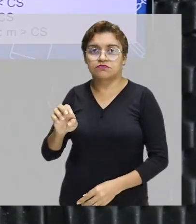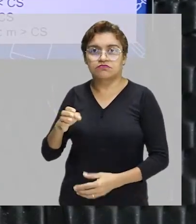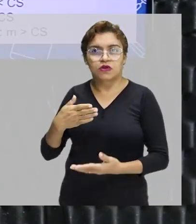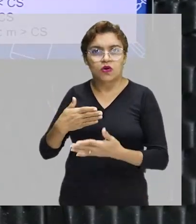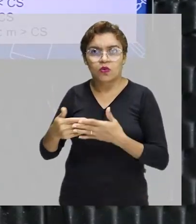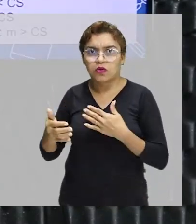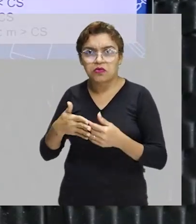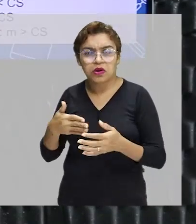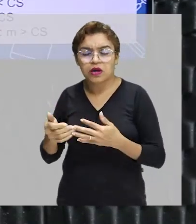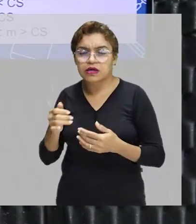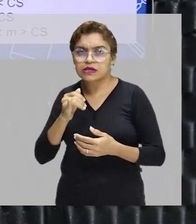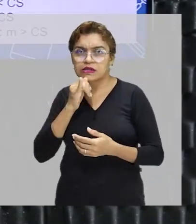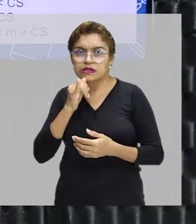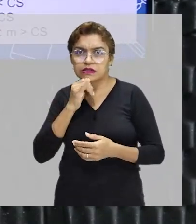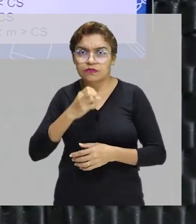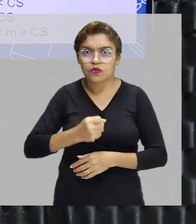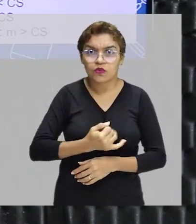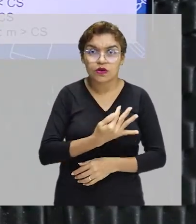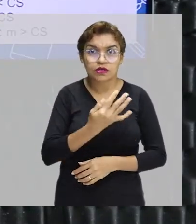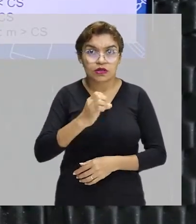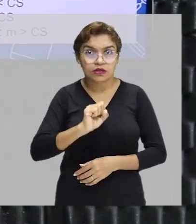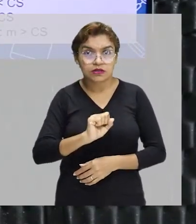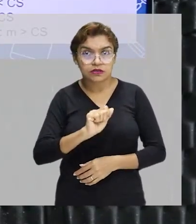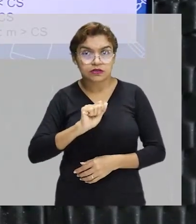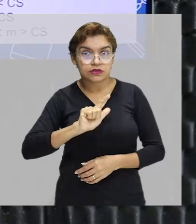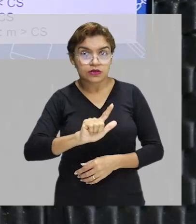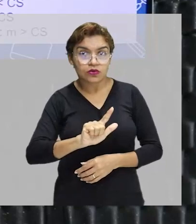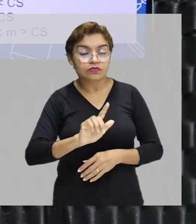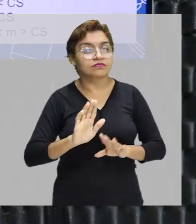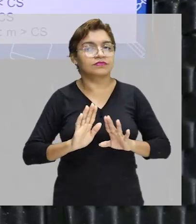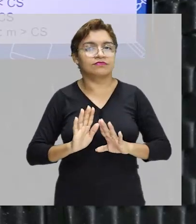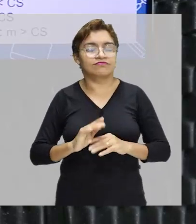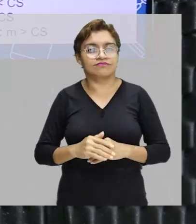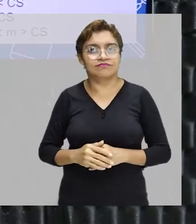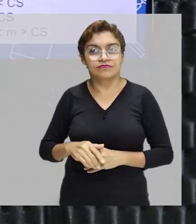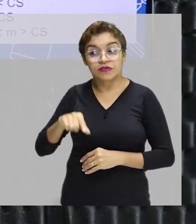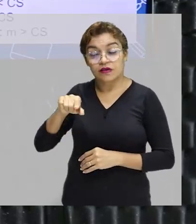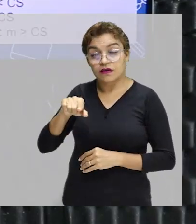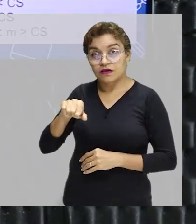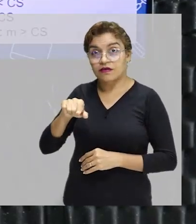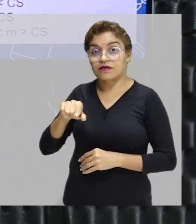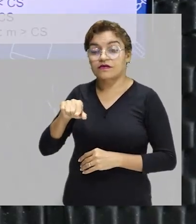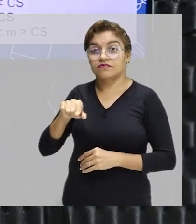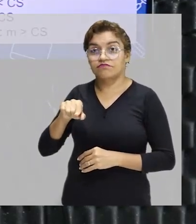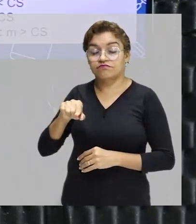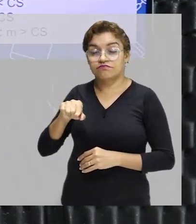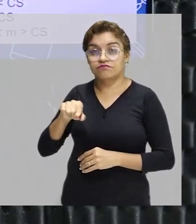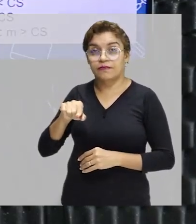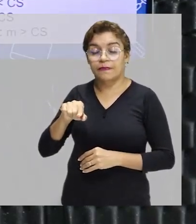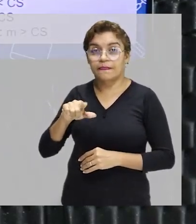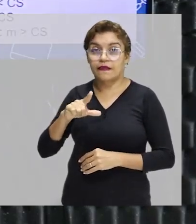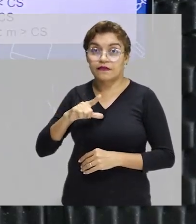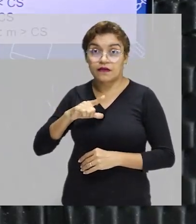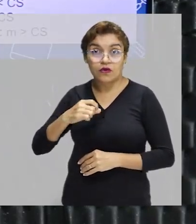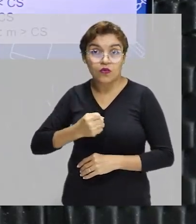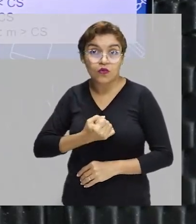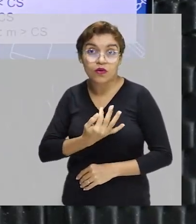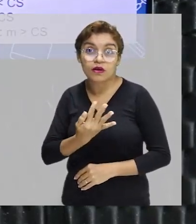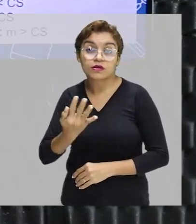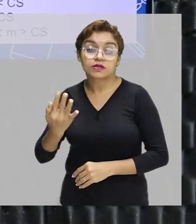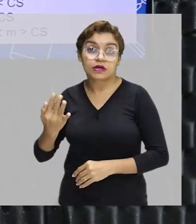qualquer quantidade de soluto. O solvente ele vai dissolver uma quantidade X